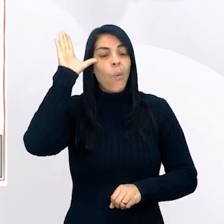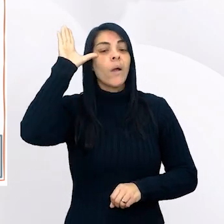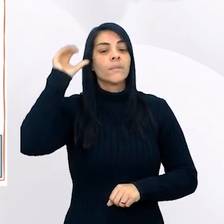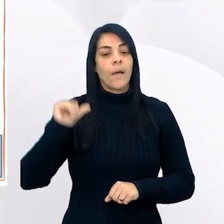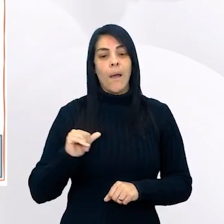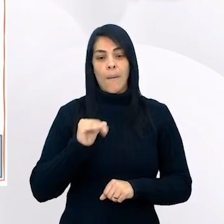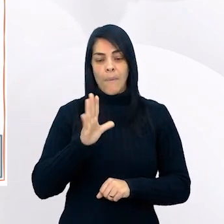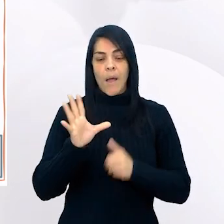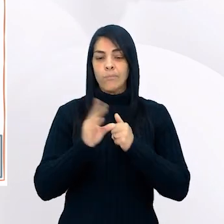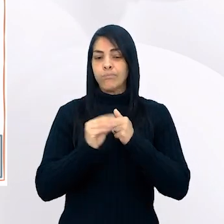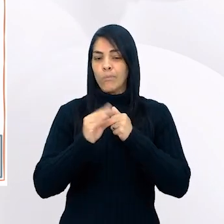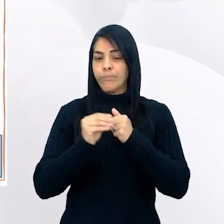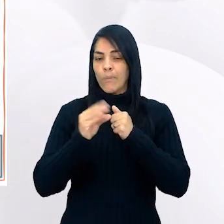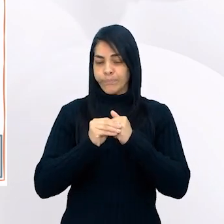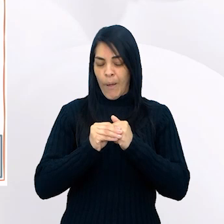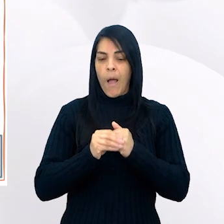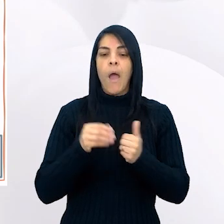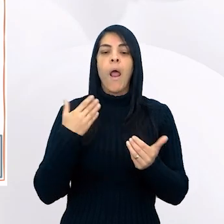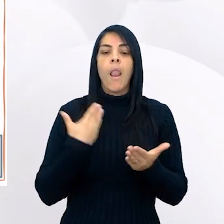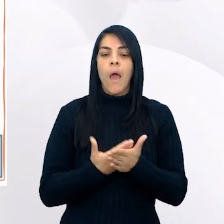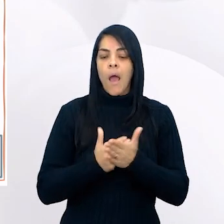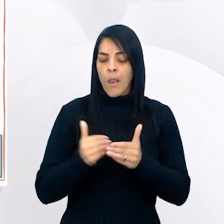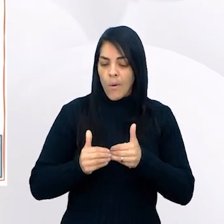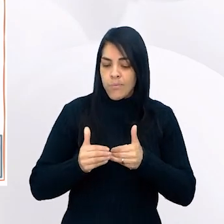conhecimento no decorrer da aula.